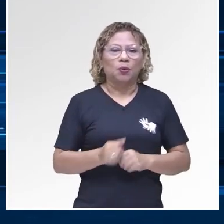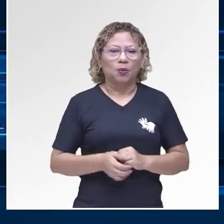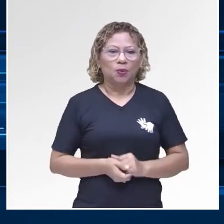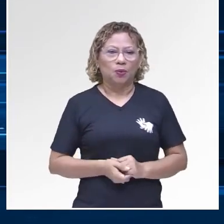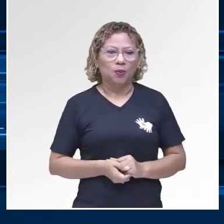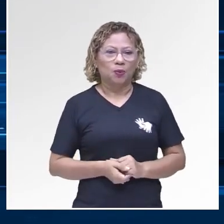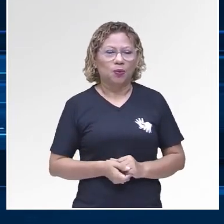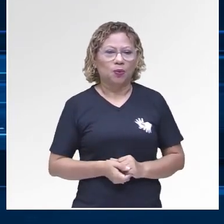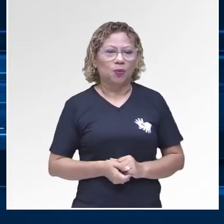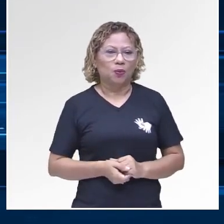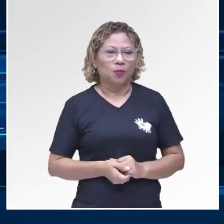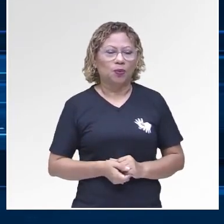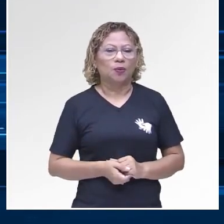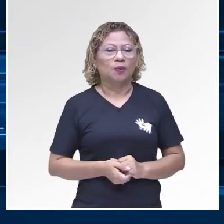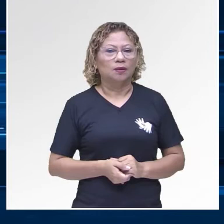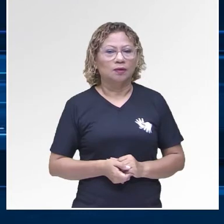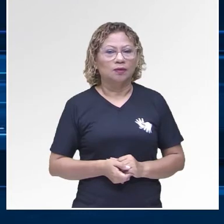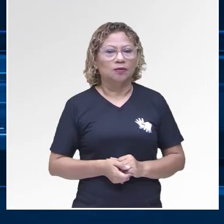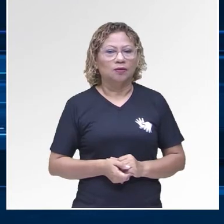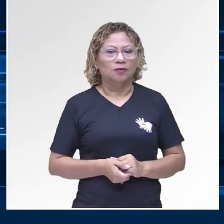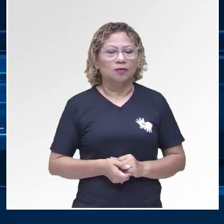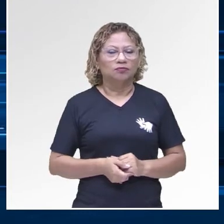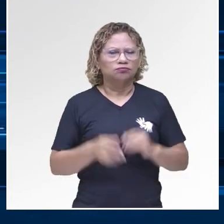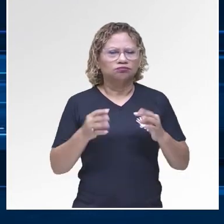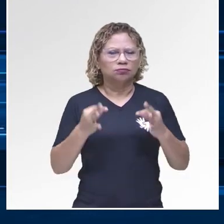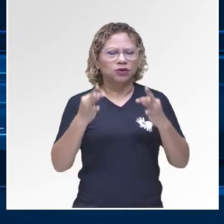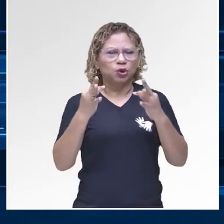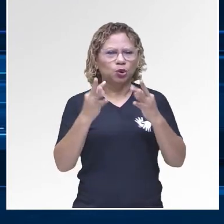que A1 é menos 10 e R é 3.